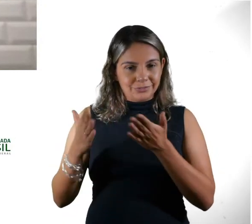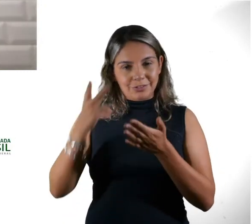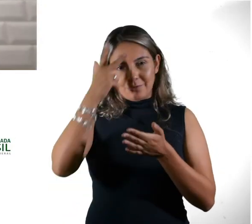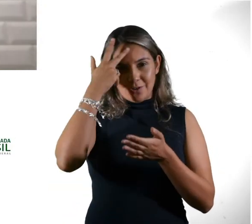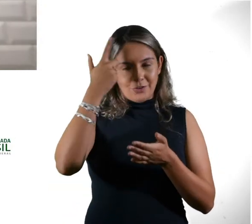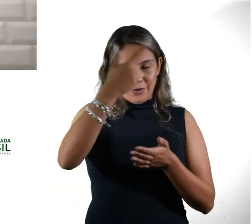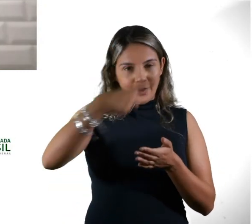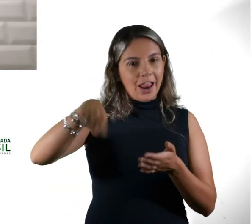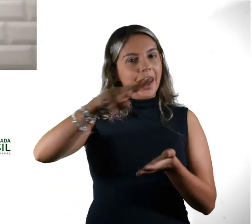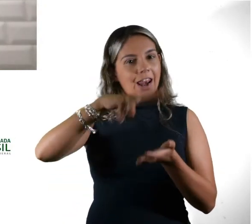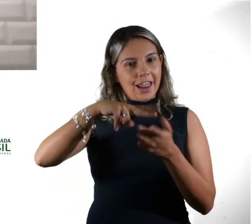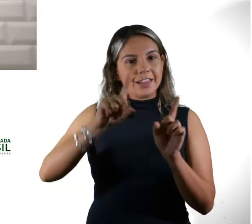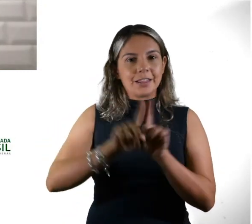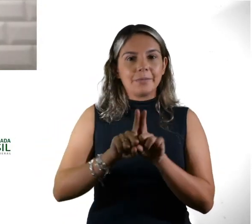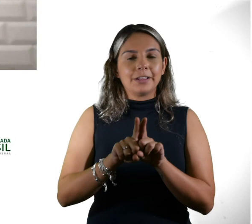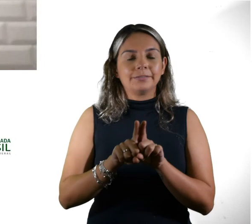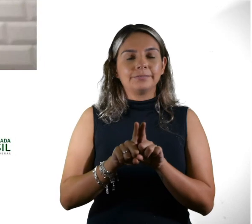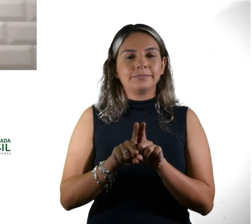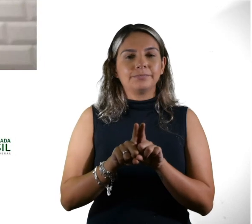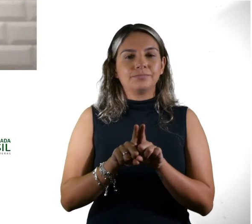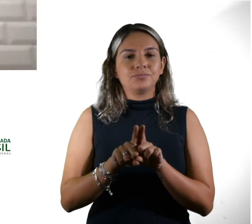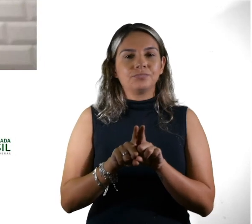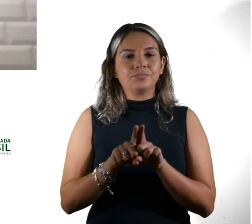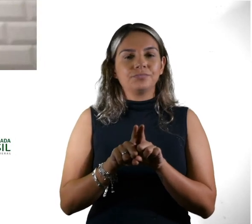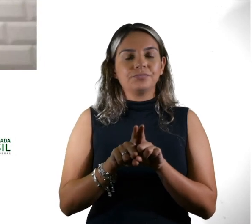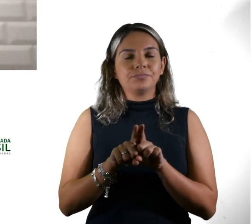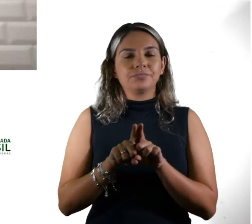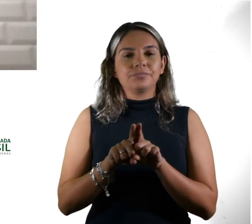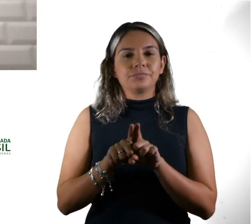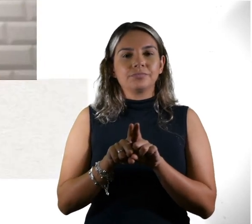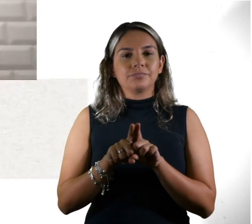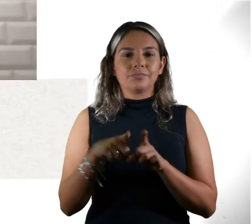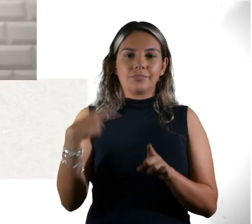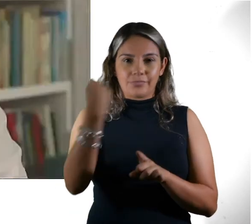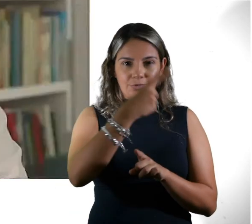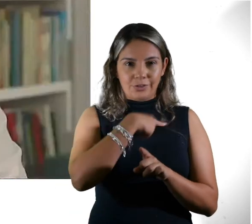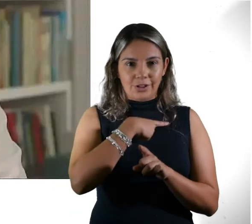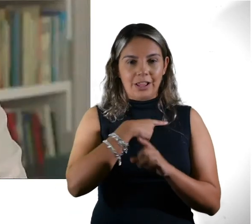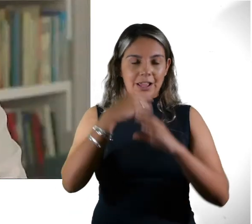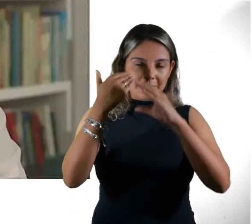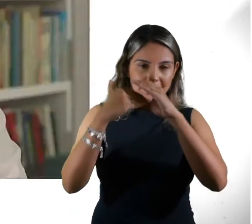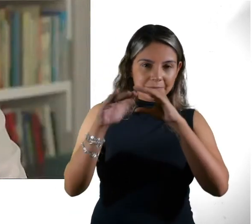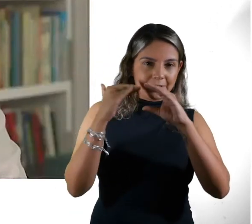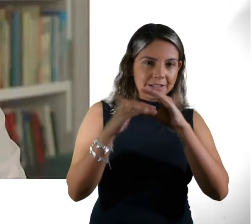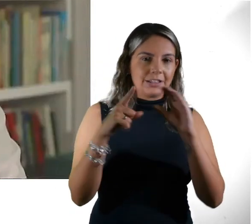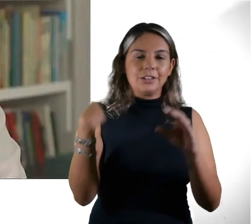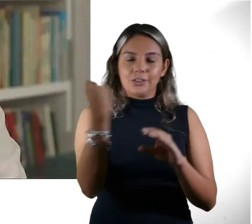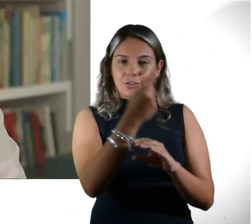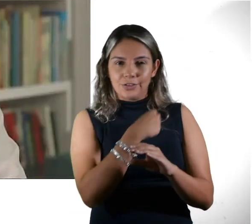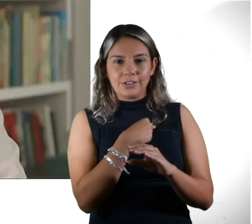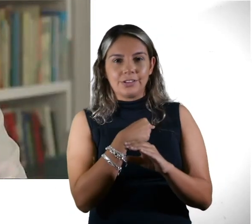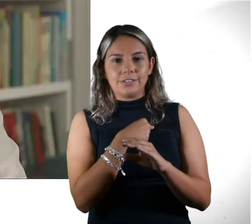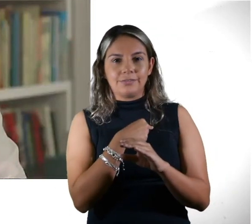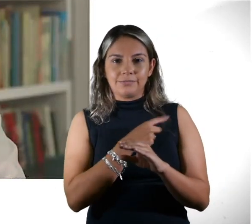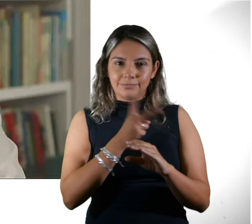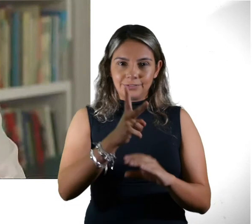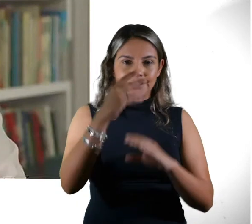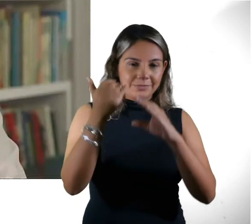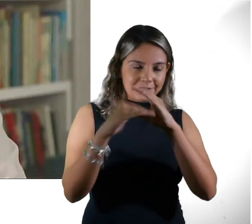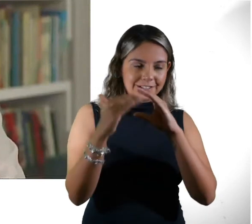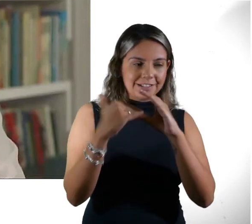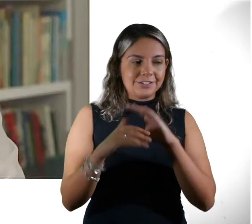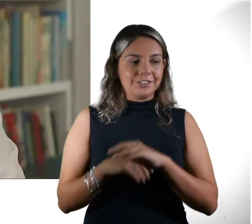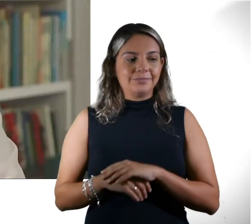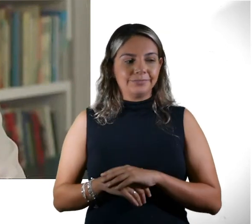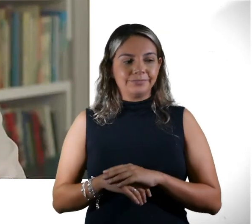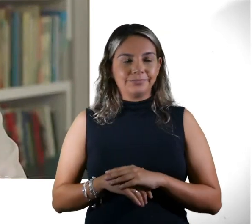outras pessoas a ler. Essa é a nossa mensagem, a nossa eterna mensagem, né,